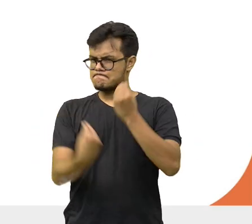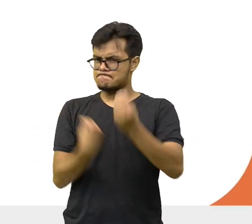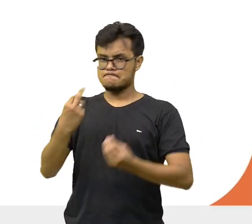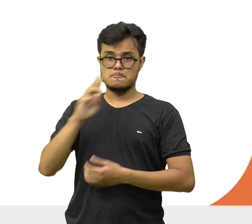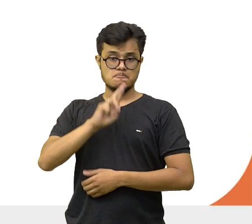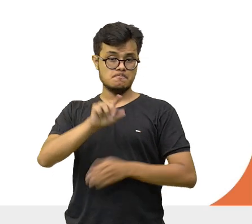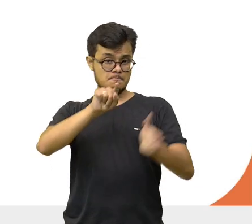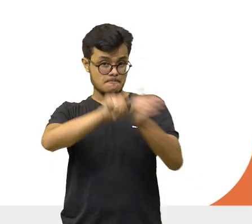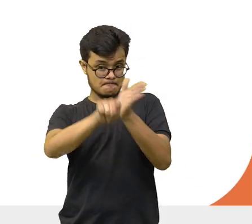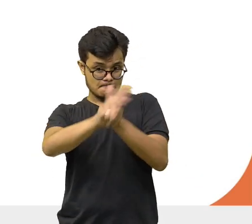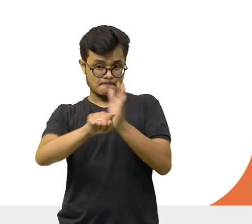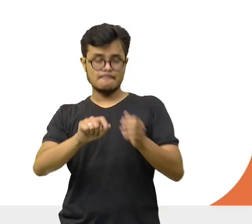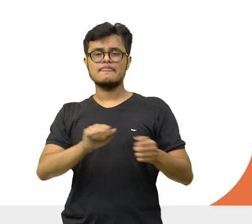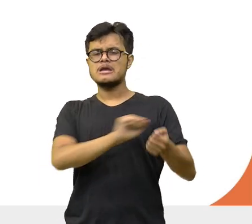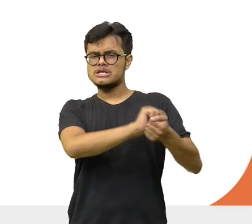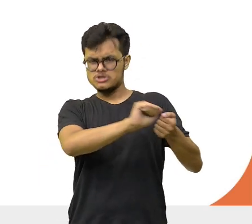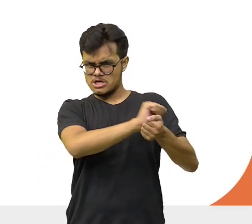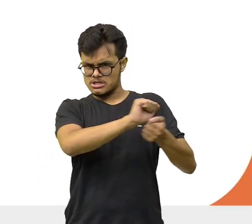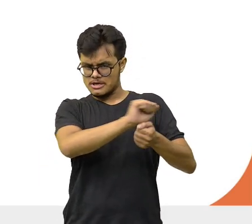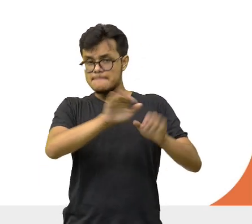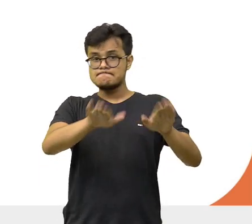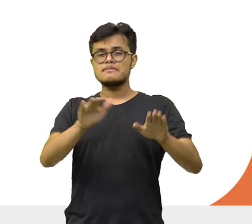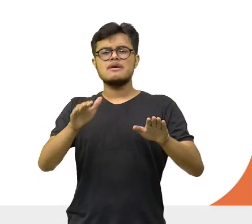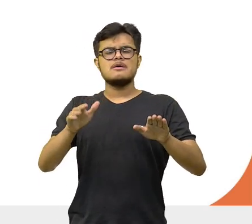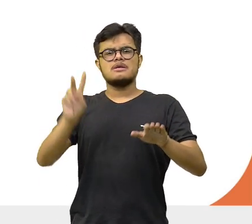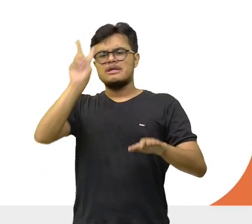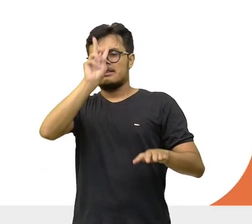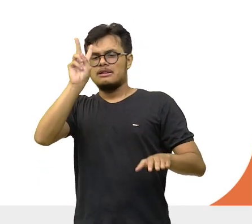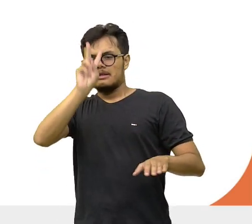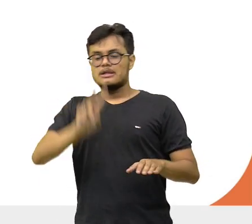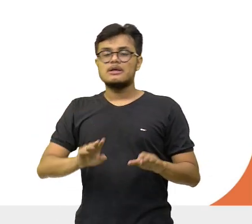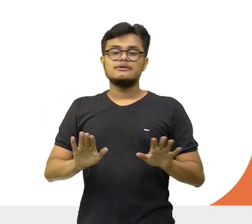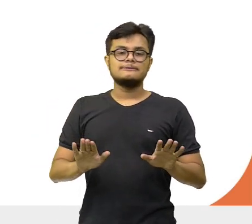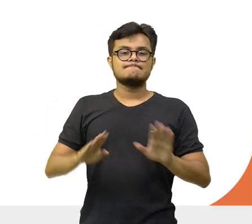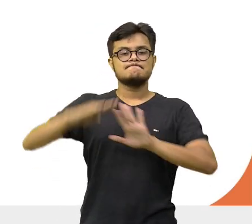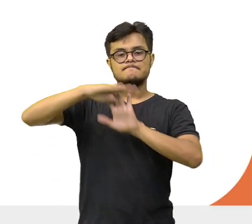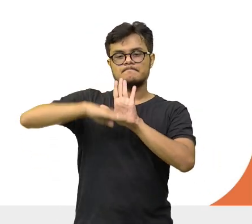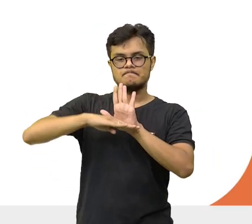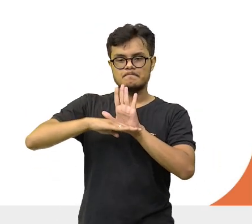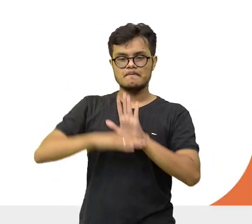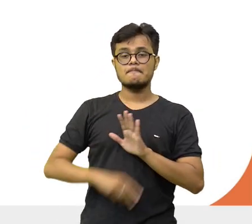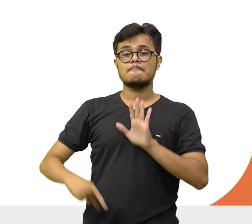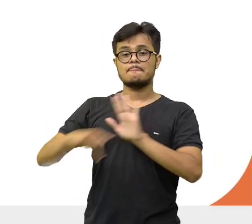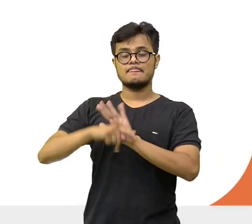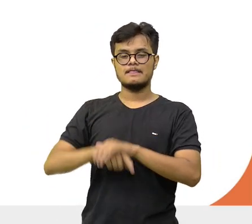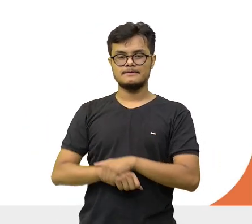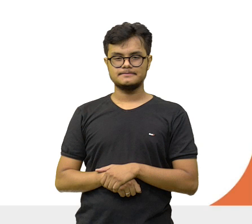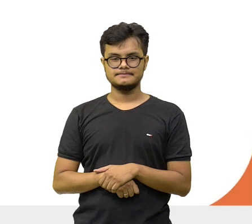questão de atrito, a gente tem que lembrar da série triboelétrica e lembrar que